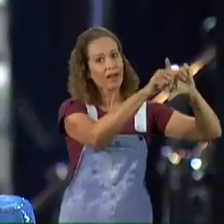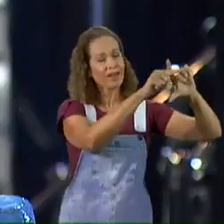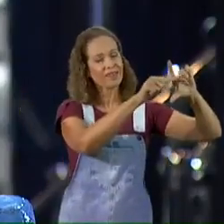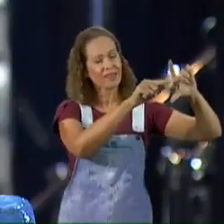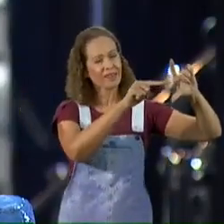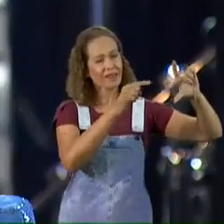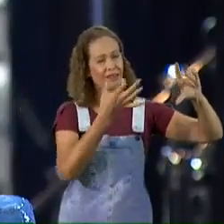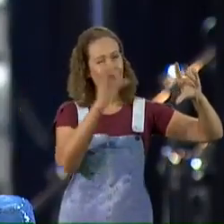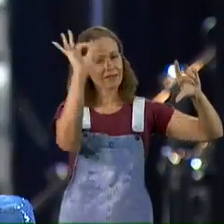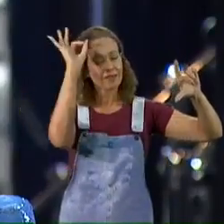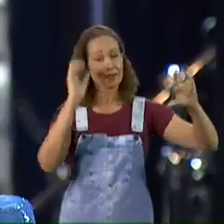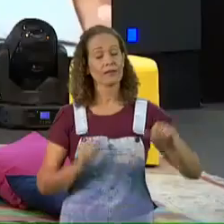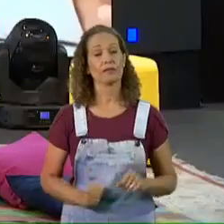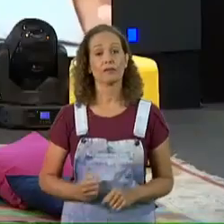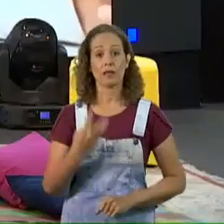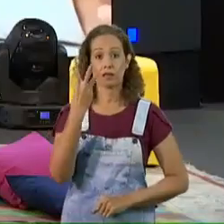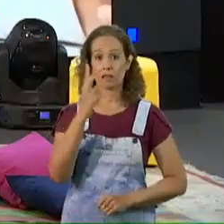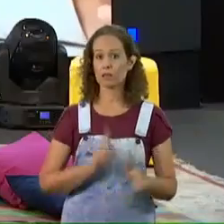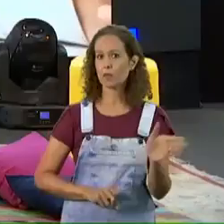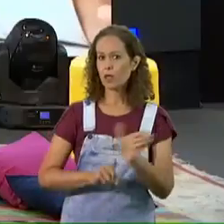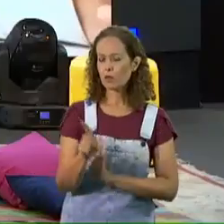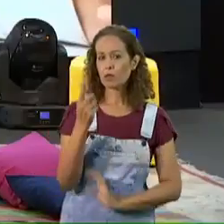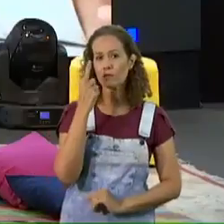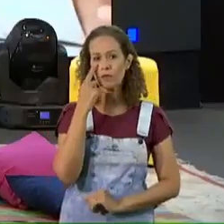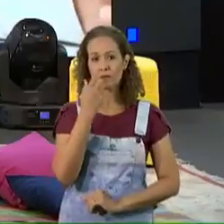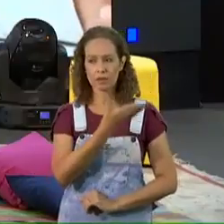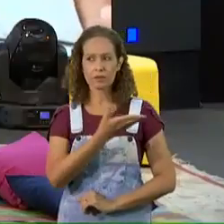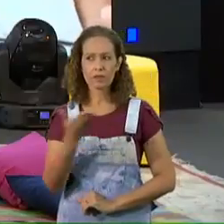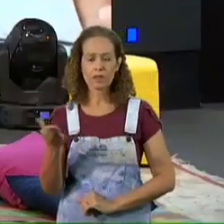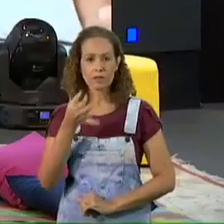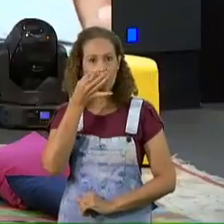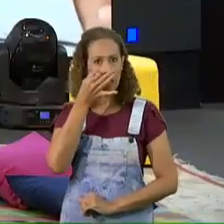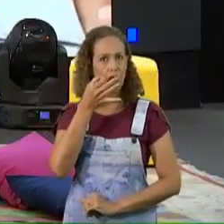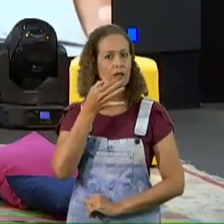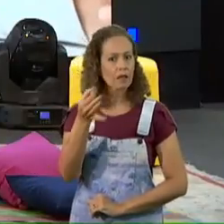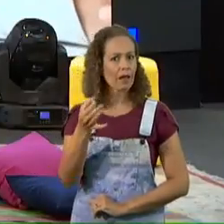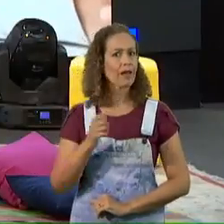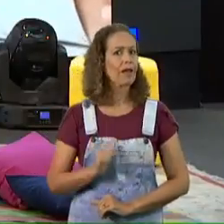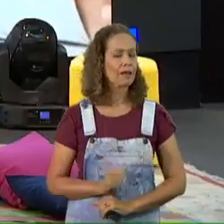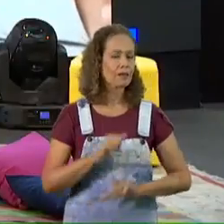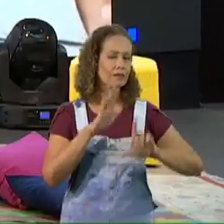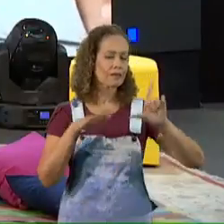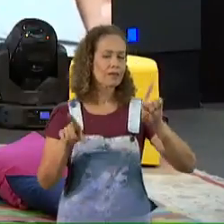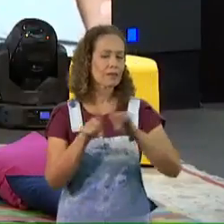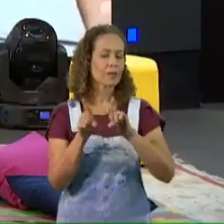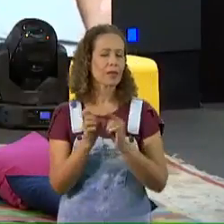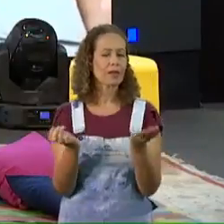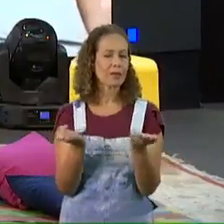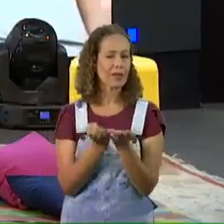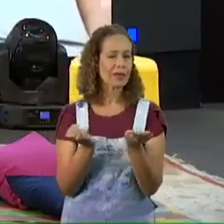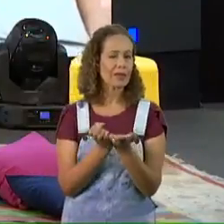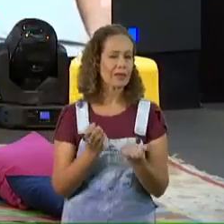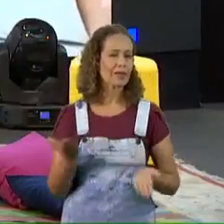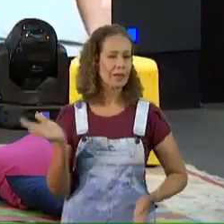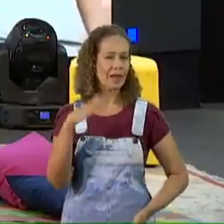vocês três perguntas e quero ver se vocês estão ligadinhos, viu? No Play Kids e na Escola Bíblica. Vamos